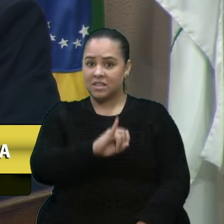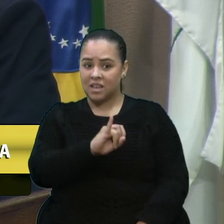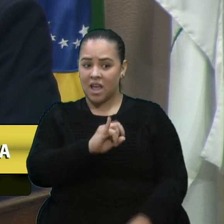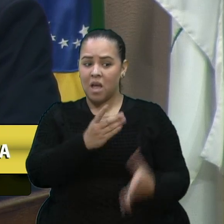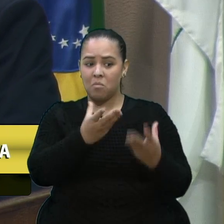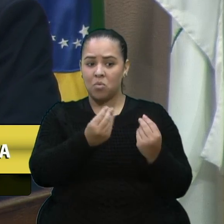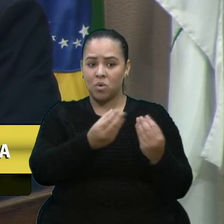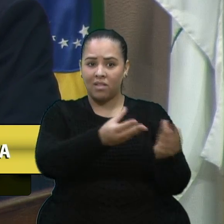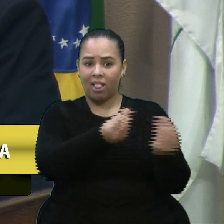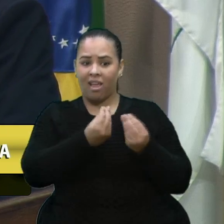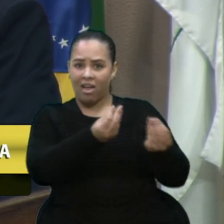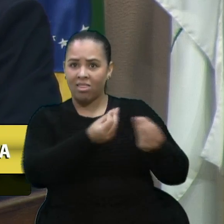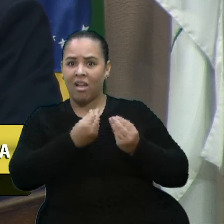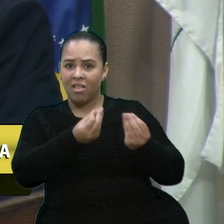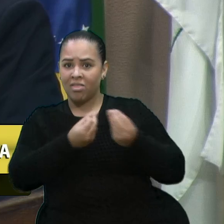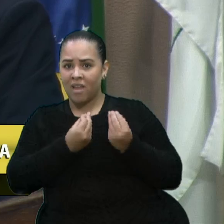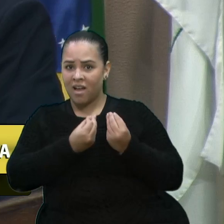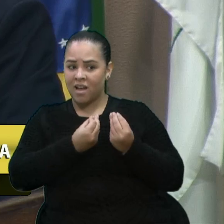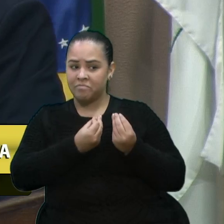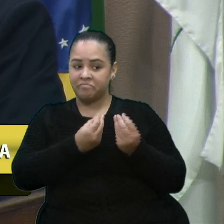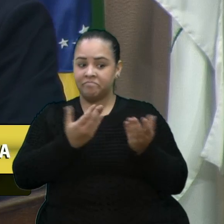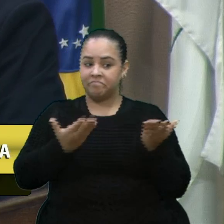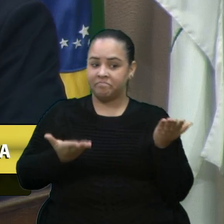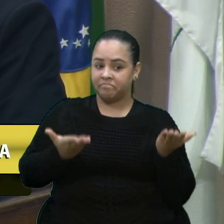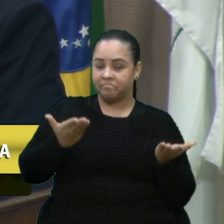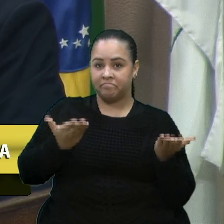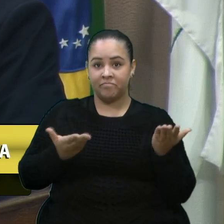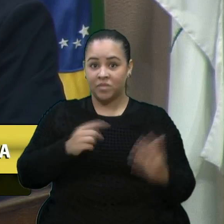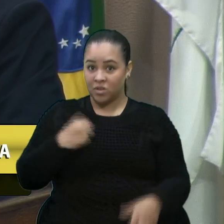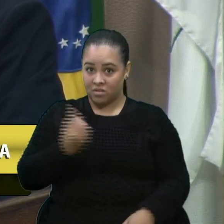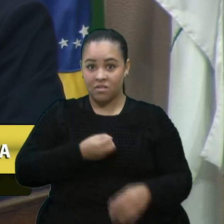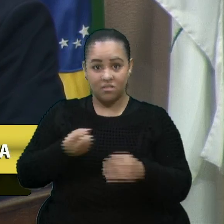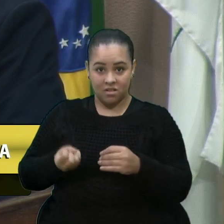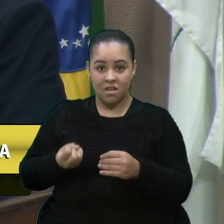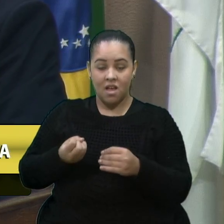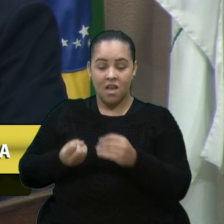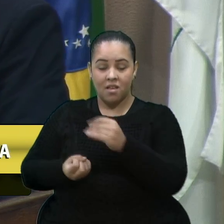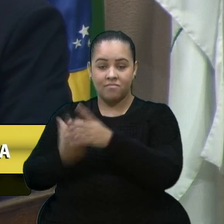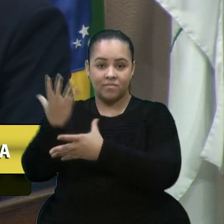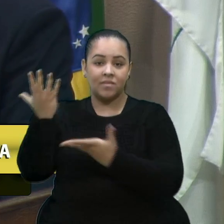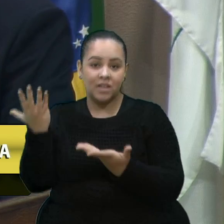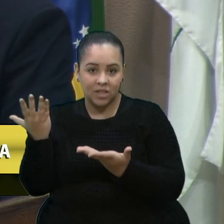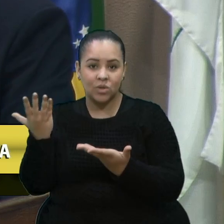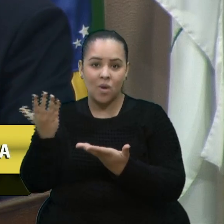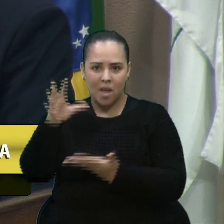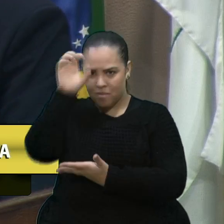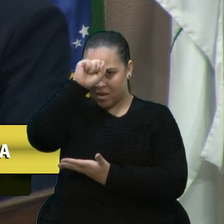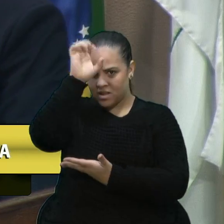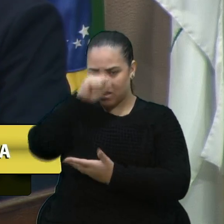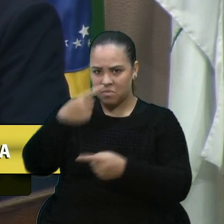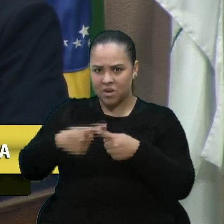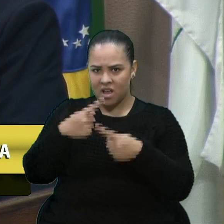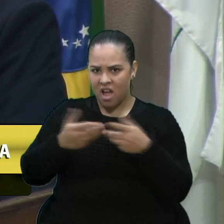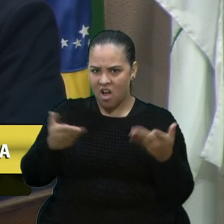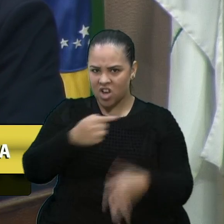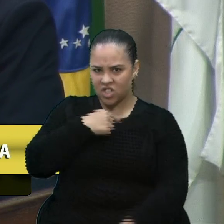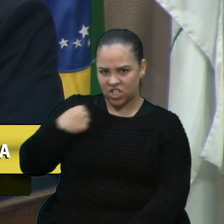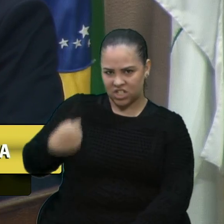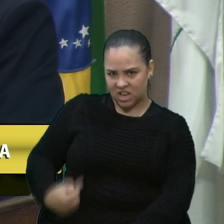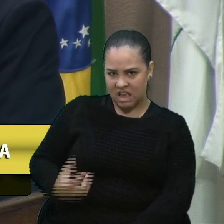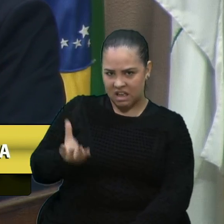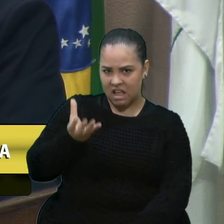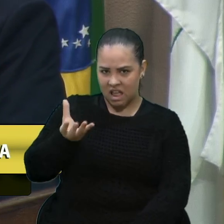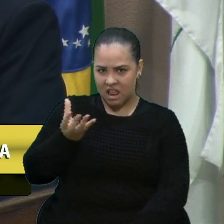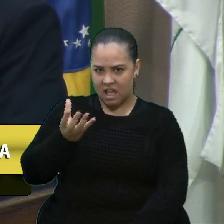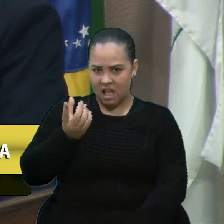né? Nós fomos criados assim, aprendendo com isso, e isso funciona. Agora a China diz que quer investir no aeroporto de Vila